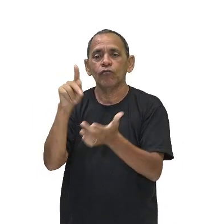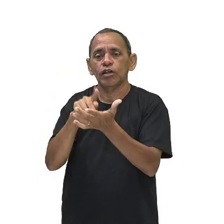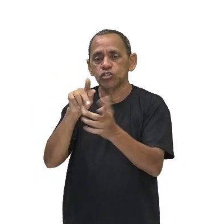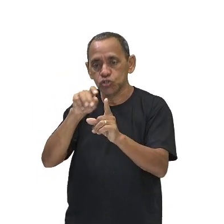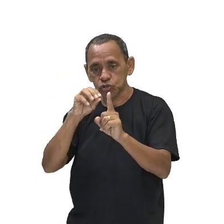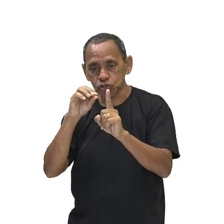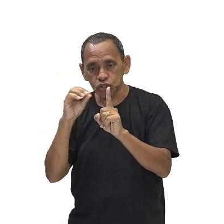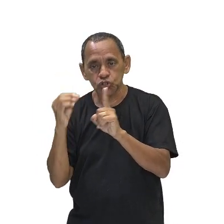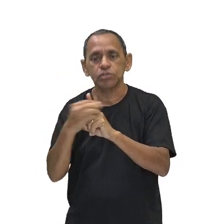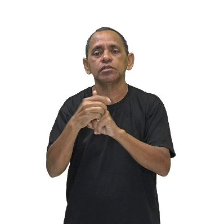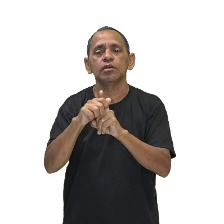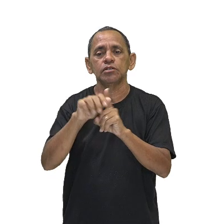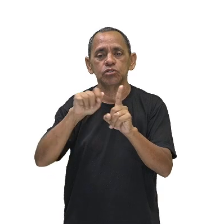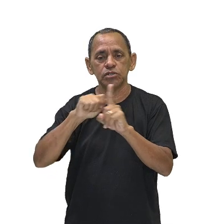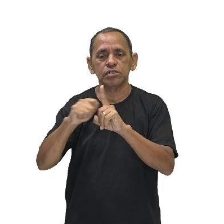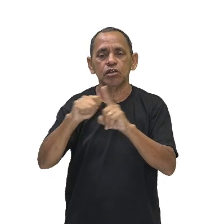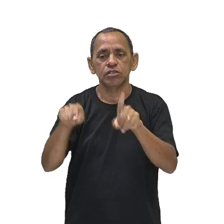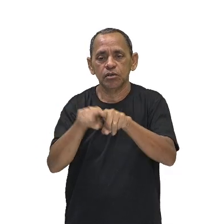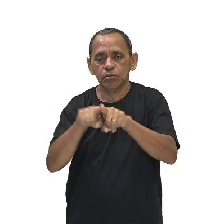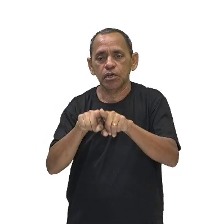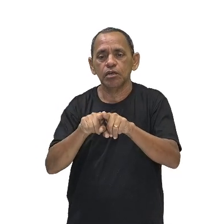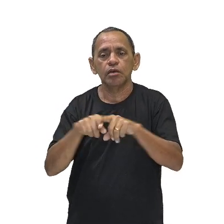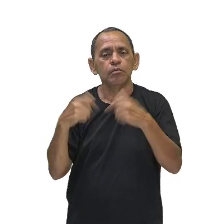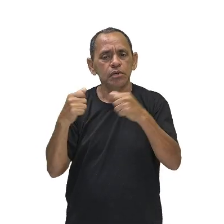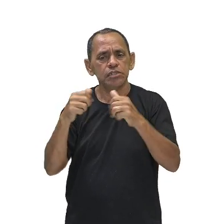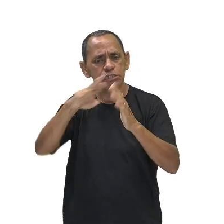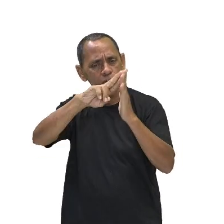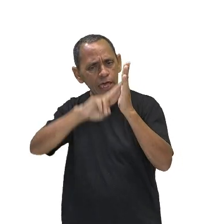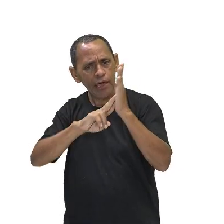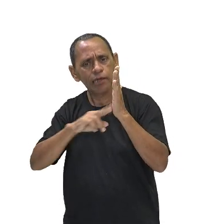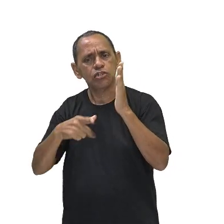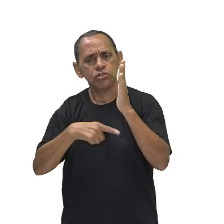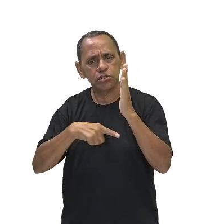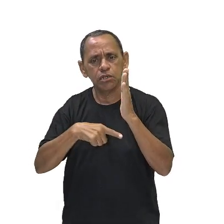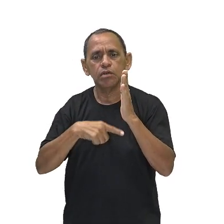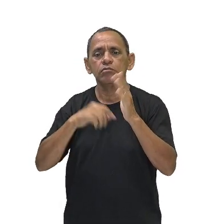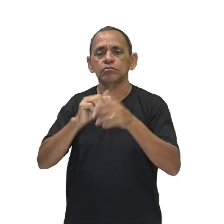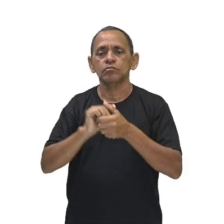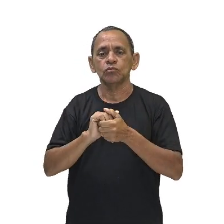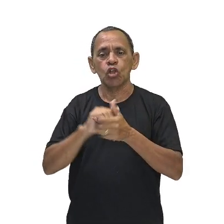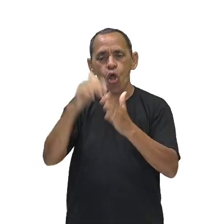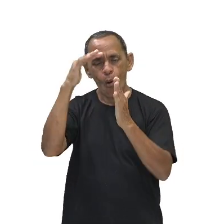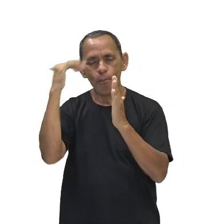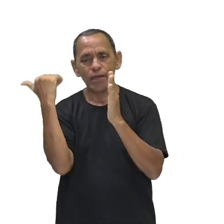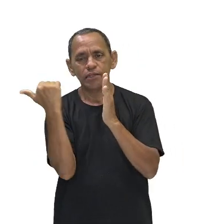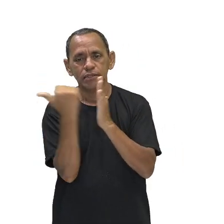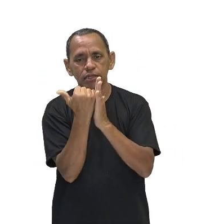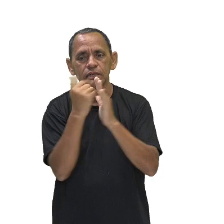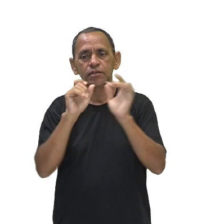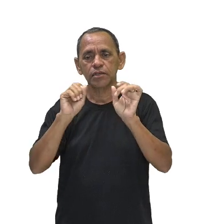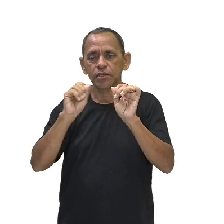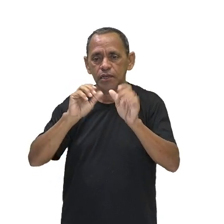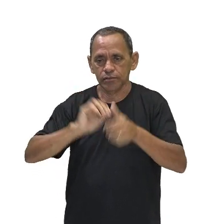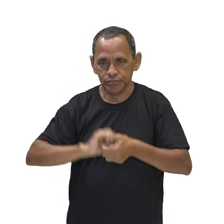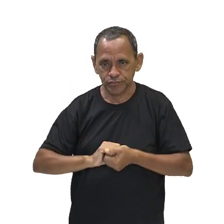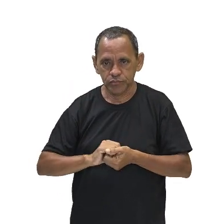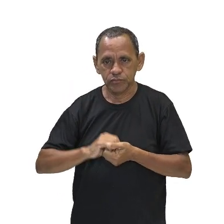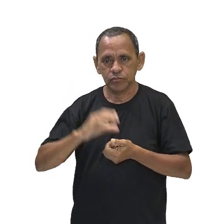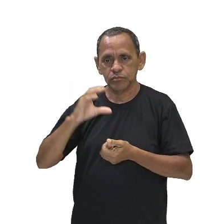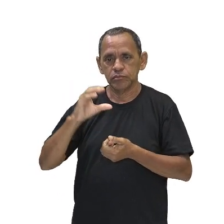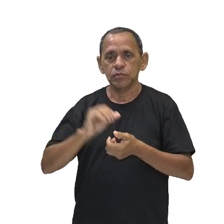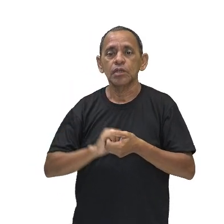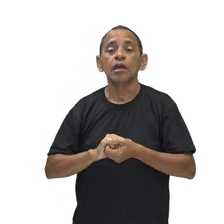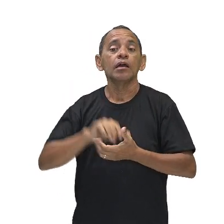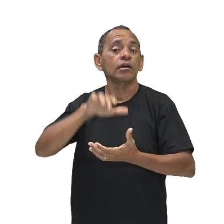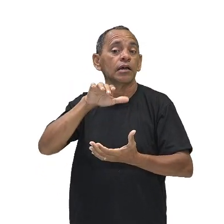todos aceitam e todos têm que fazer. Quem não aceita, sofre o quê? Coercitividade. Casamento.